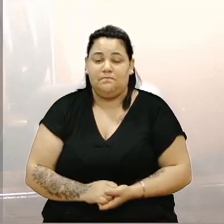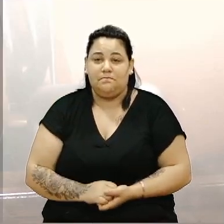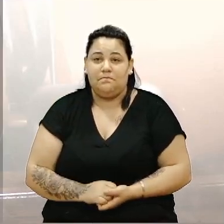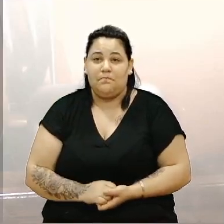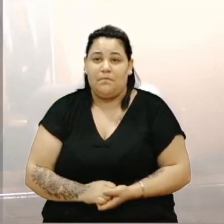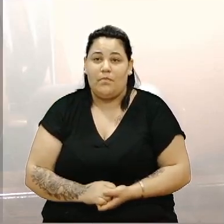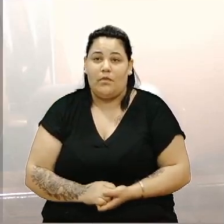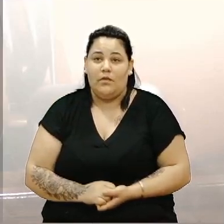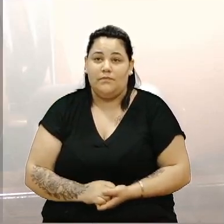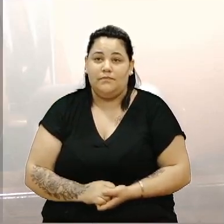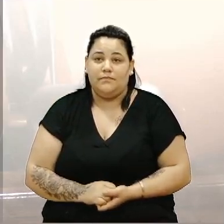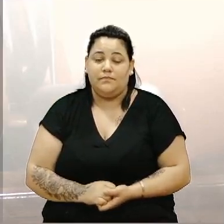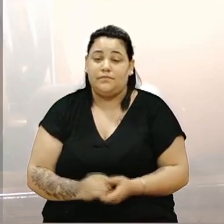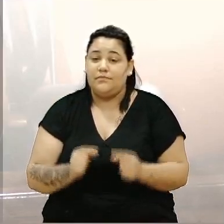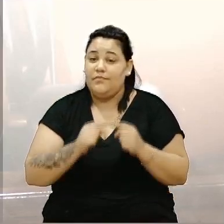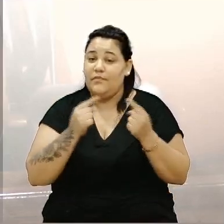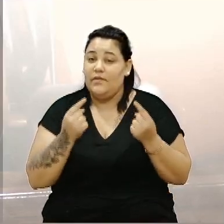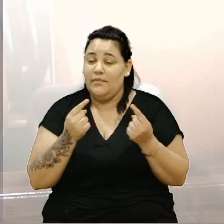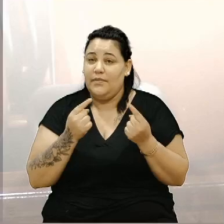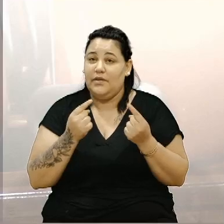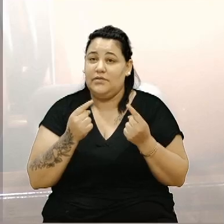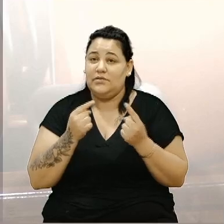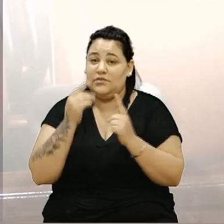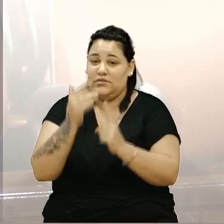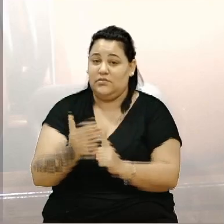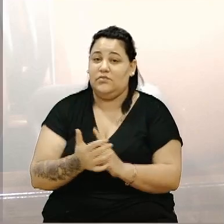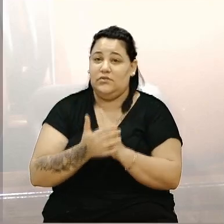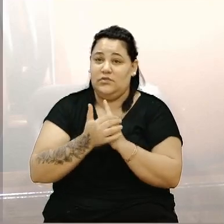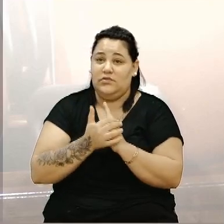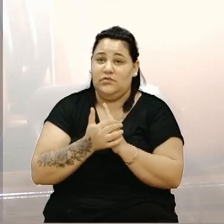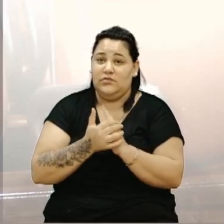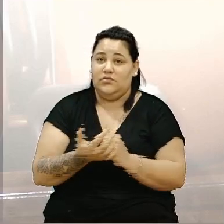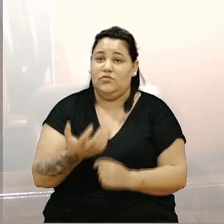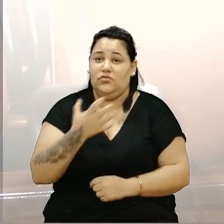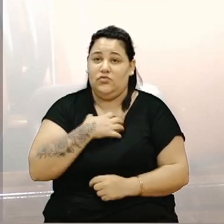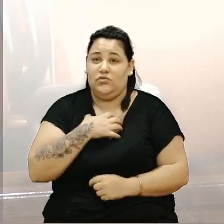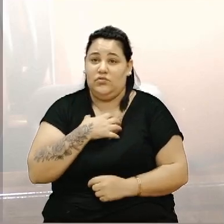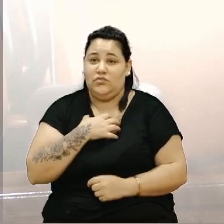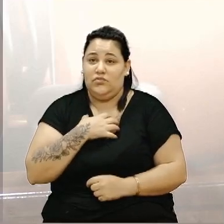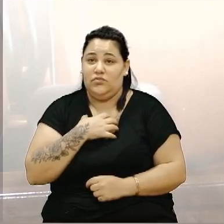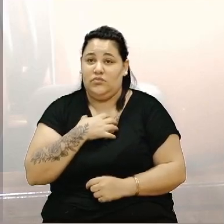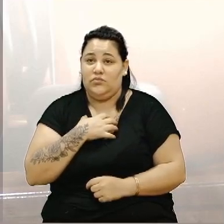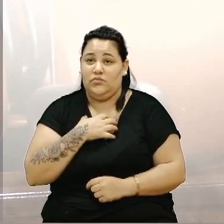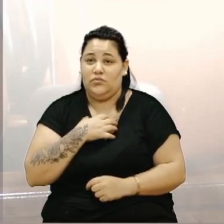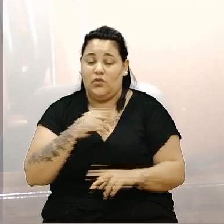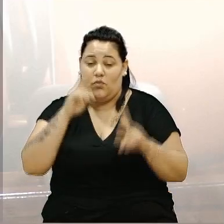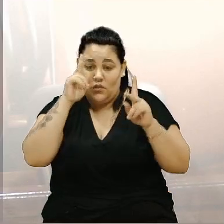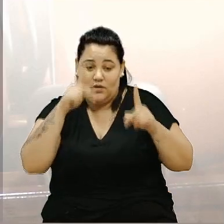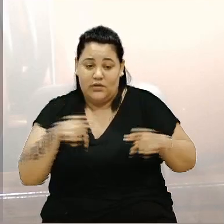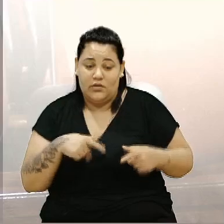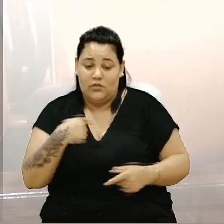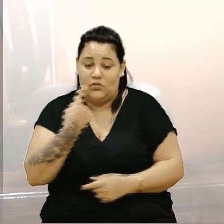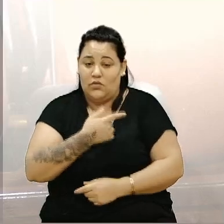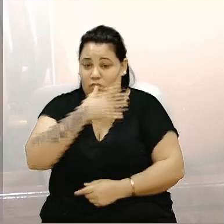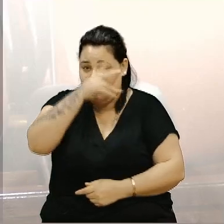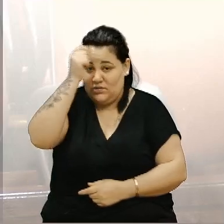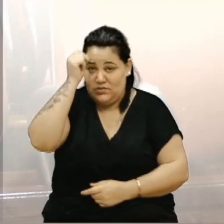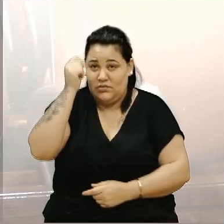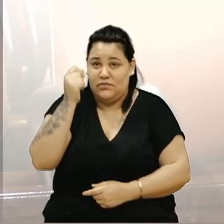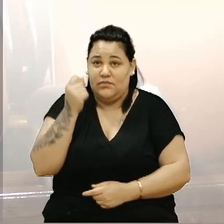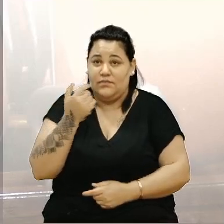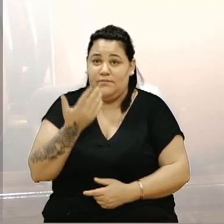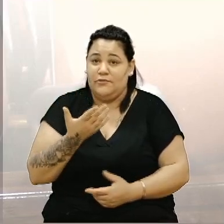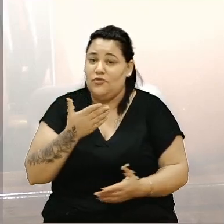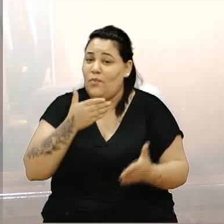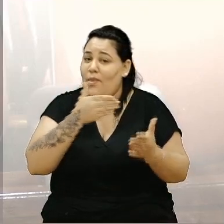que a gente está acolhendo as pessoas de forma humanitária no nosso município? Será que não chegou o limite de a gente também